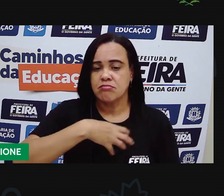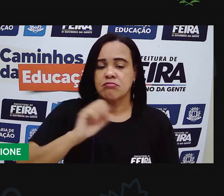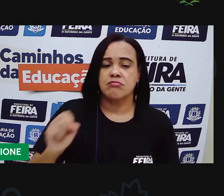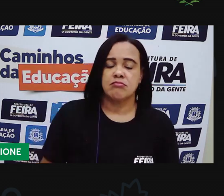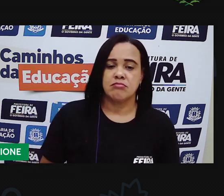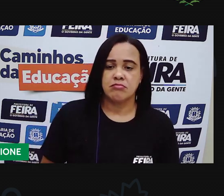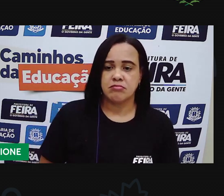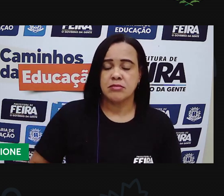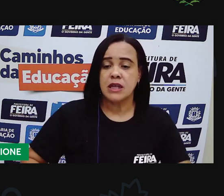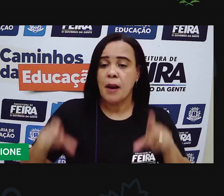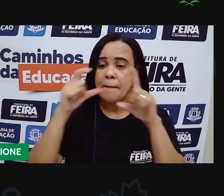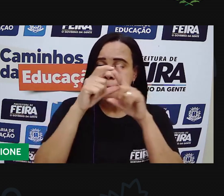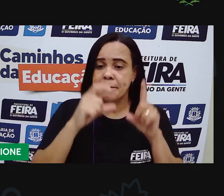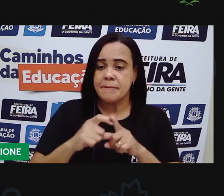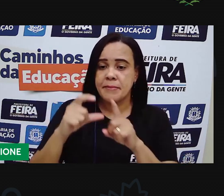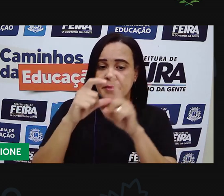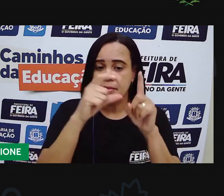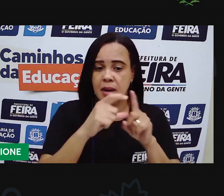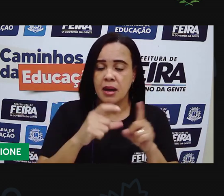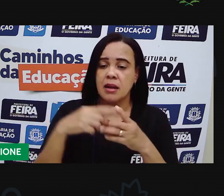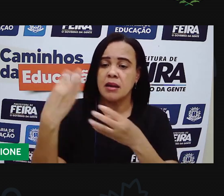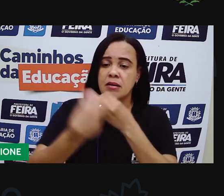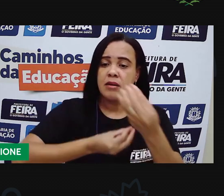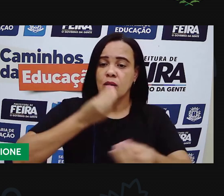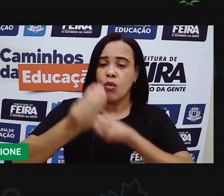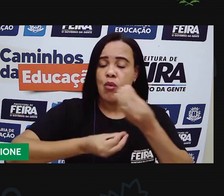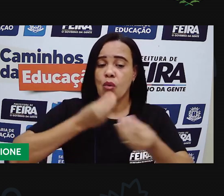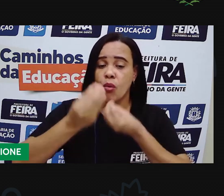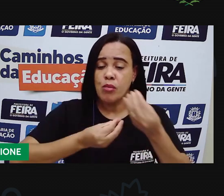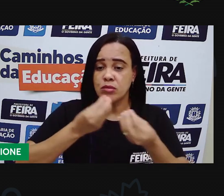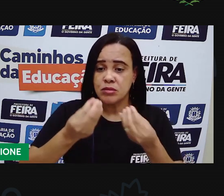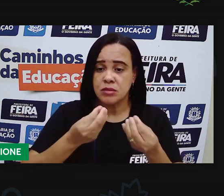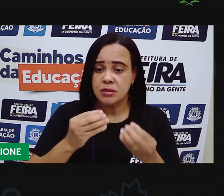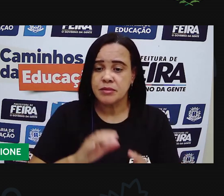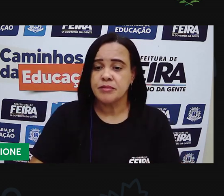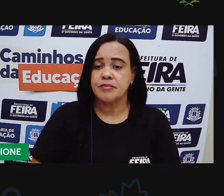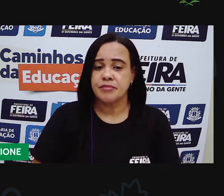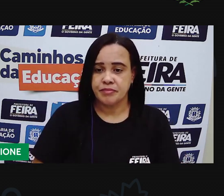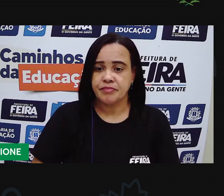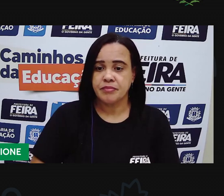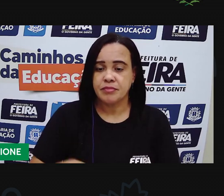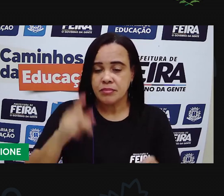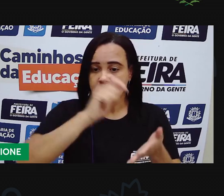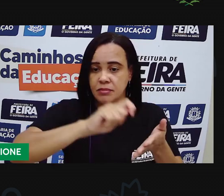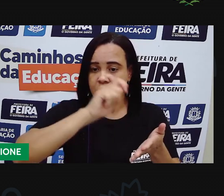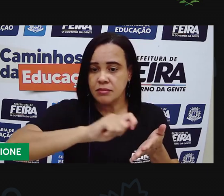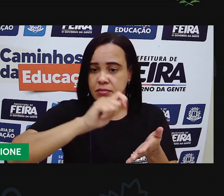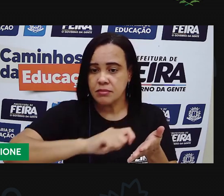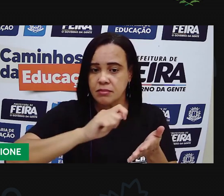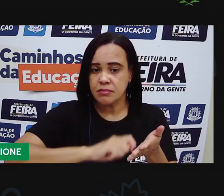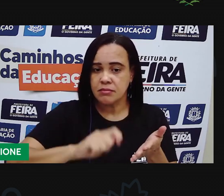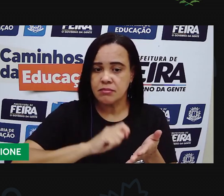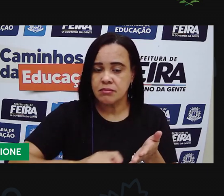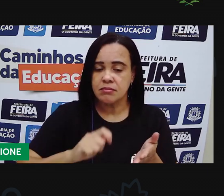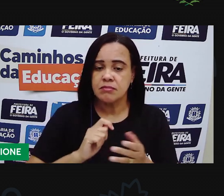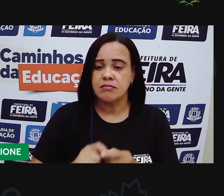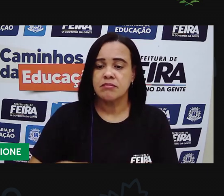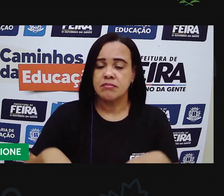os sons das palavras com a sua representação escrita e a escrever em conjunto com